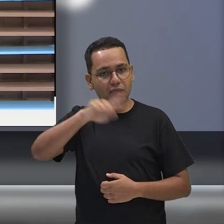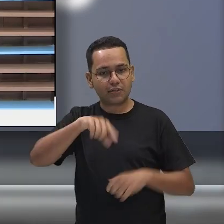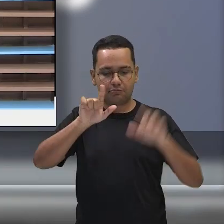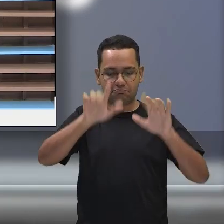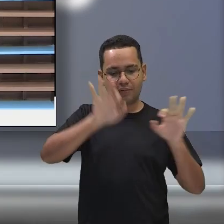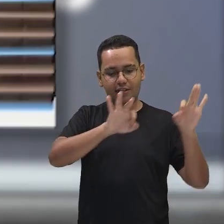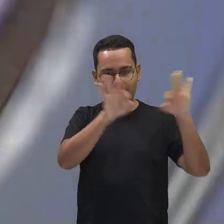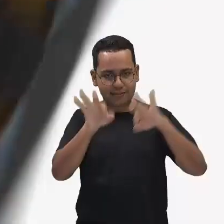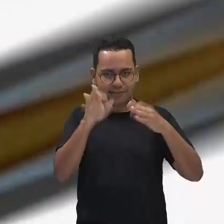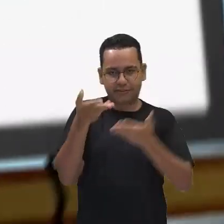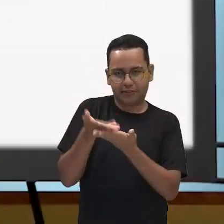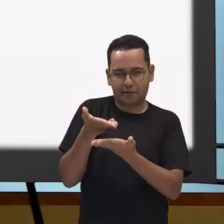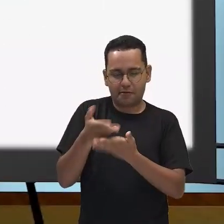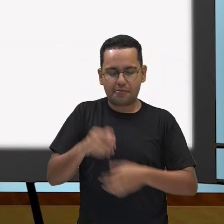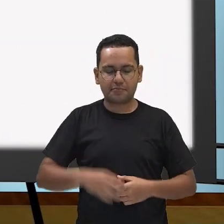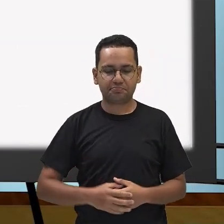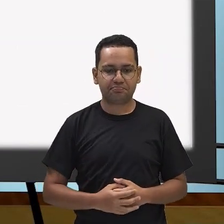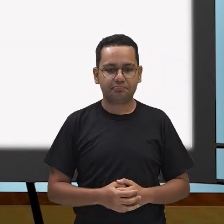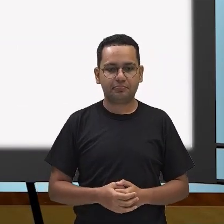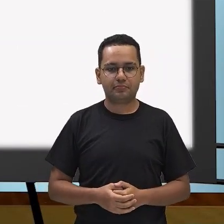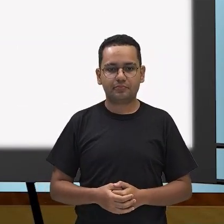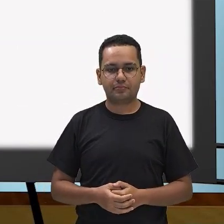escolhida.